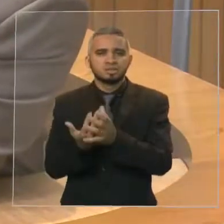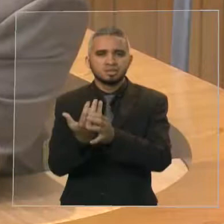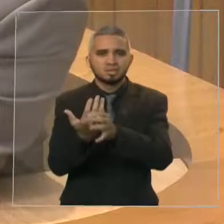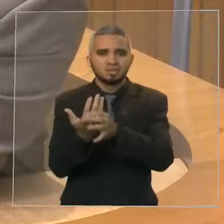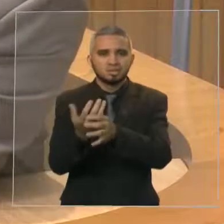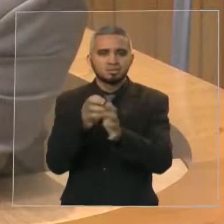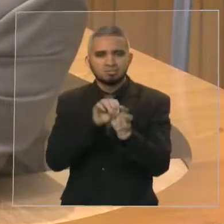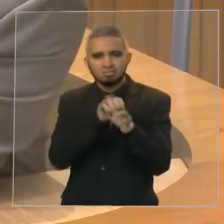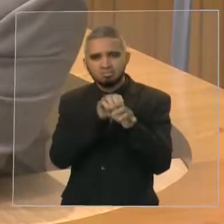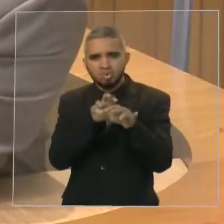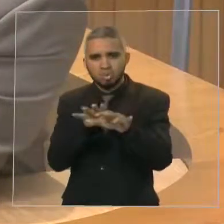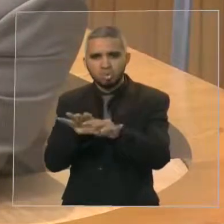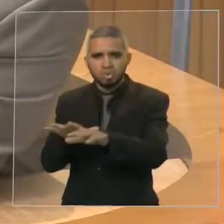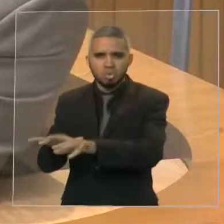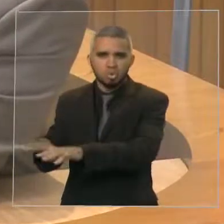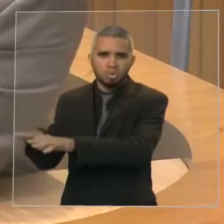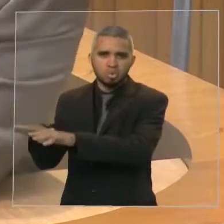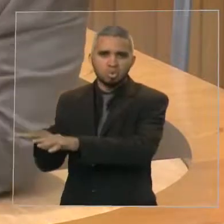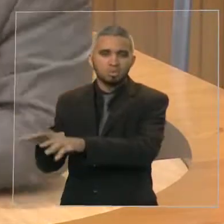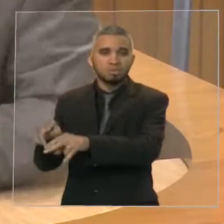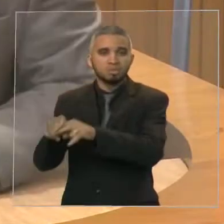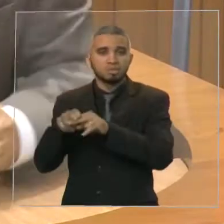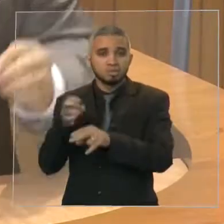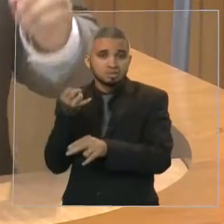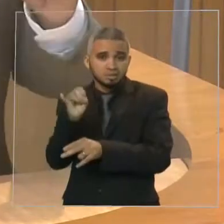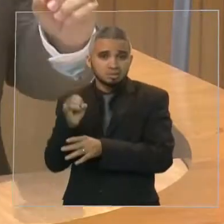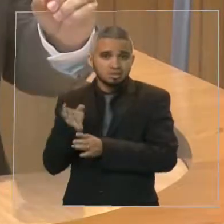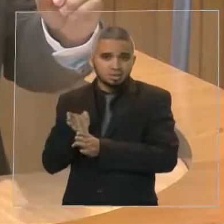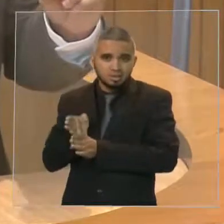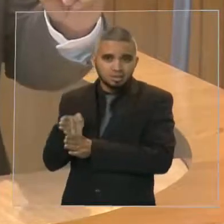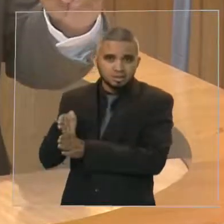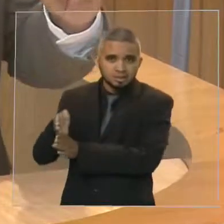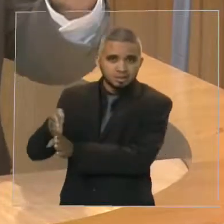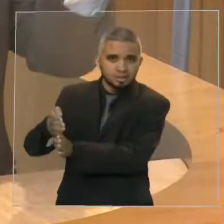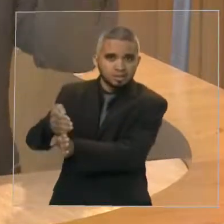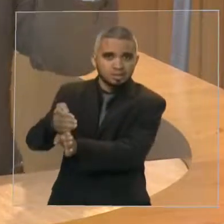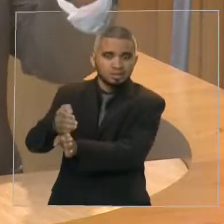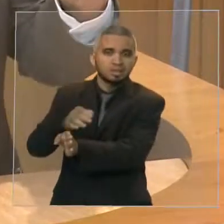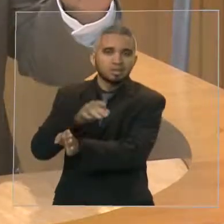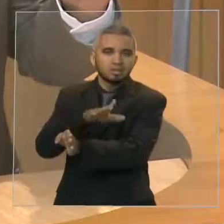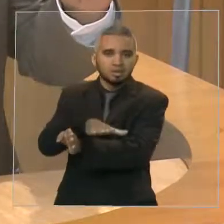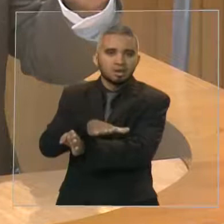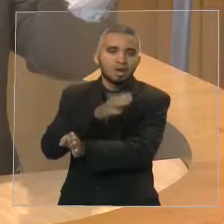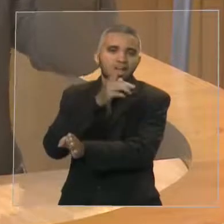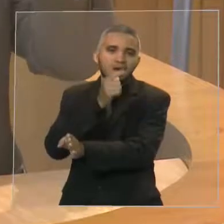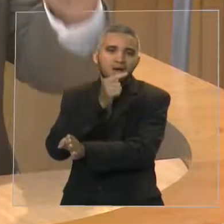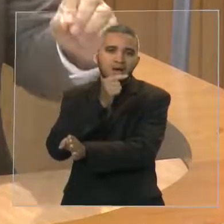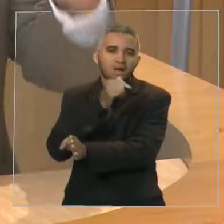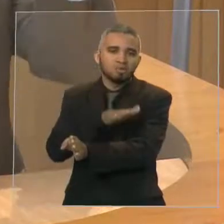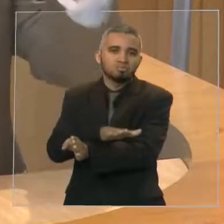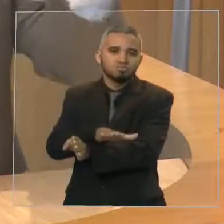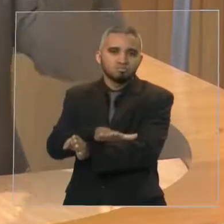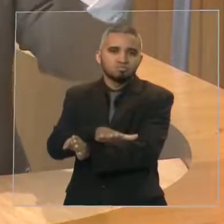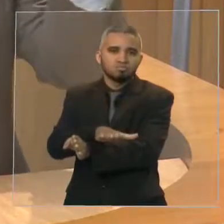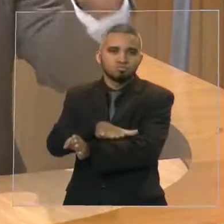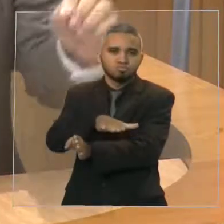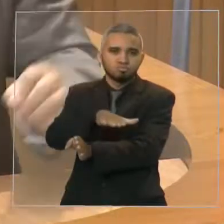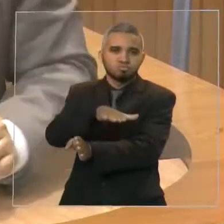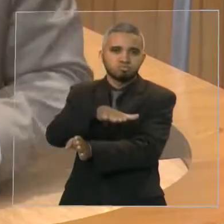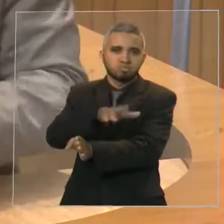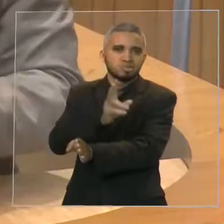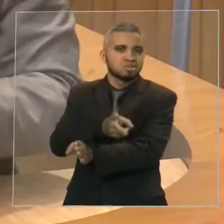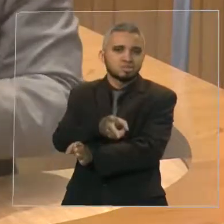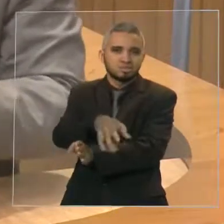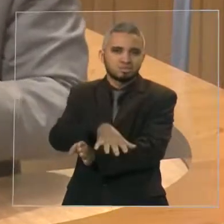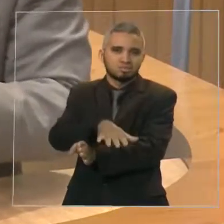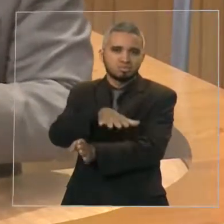Baixada, nós iremos ter água em abundância e voltar a ter fartura numa região importante para o estado do